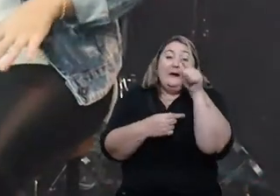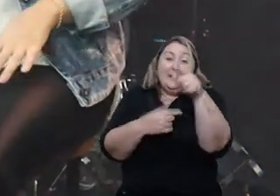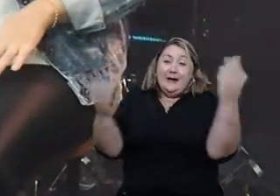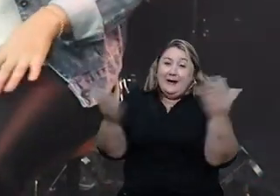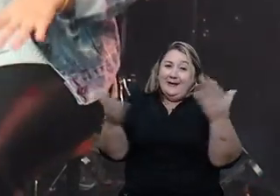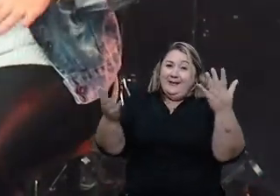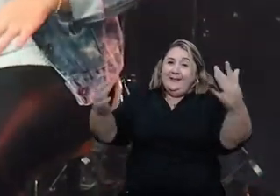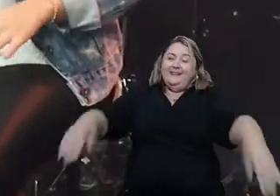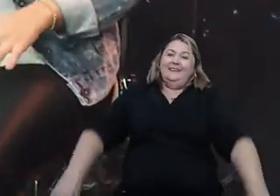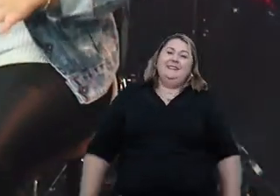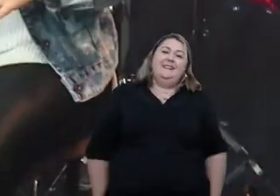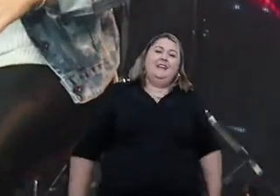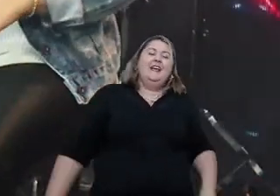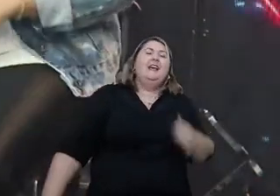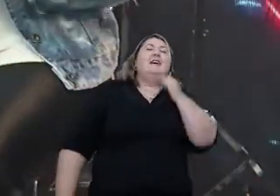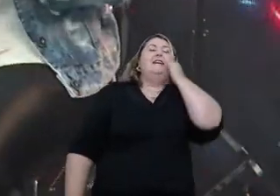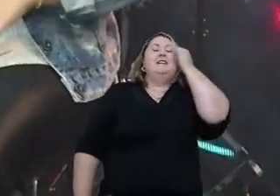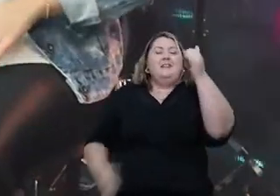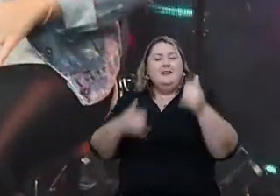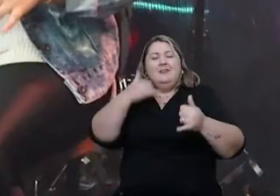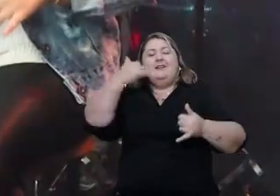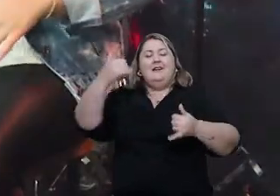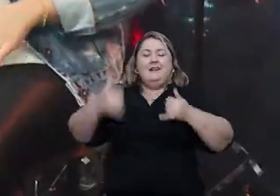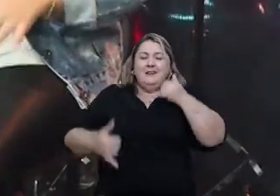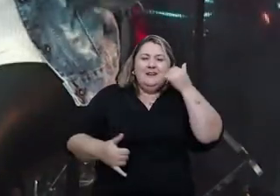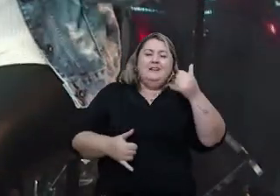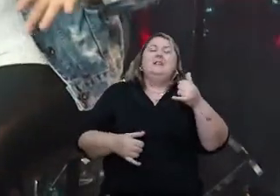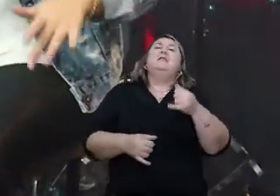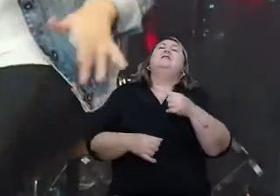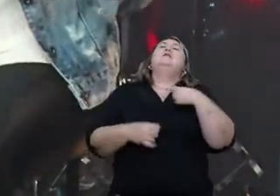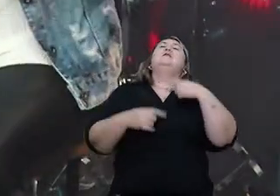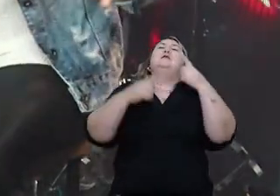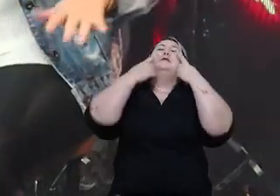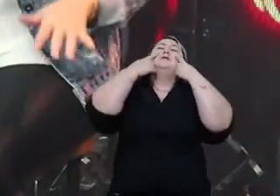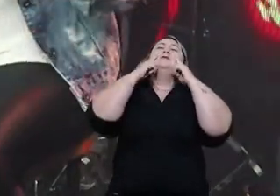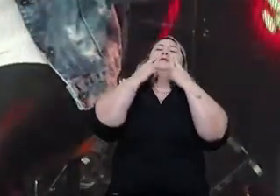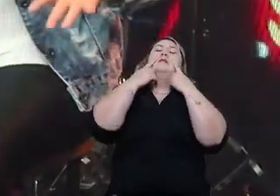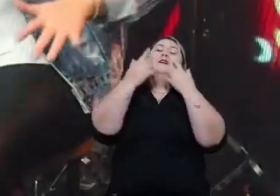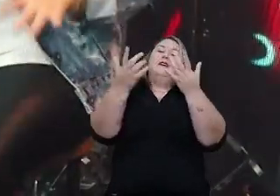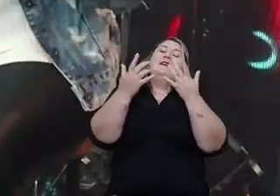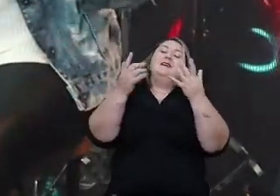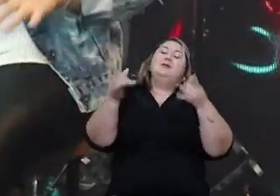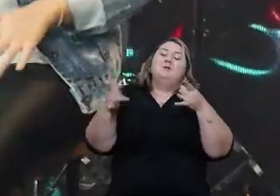E você tá fazendo agora? Brigando a cobrar, chorando.